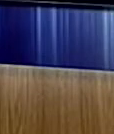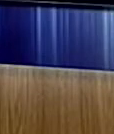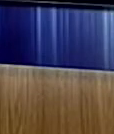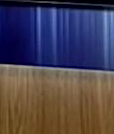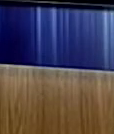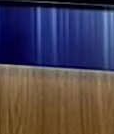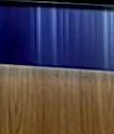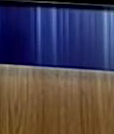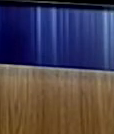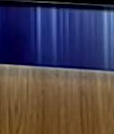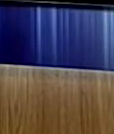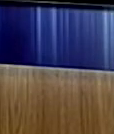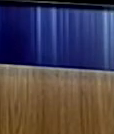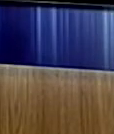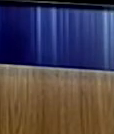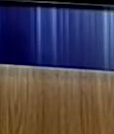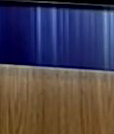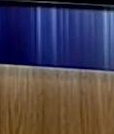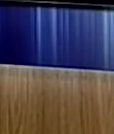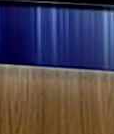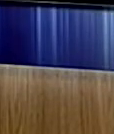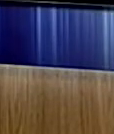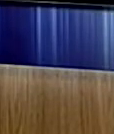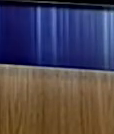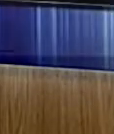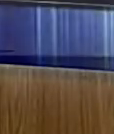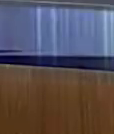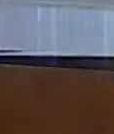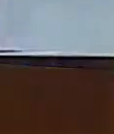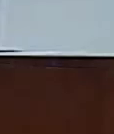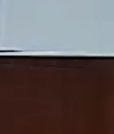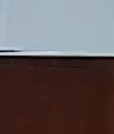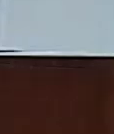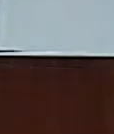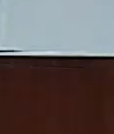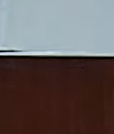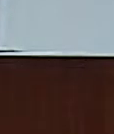turma que já deve estar retornando o ministro marco Aurélio